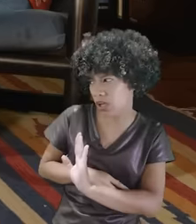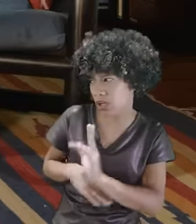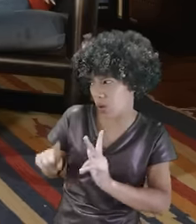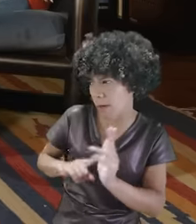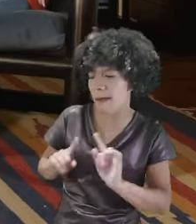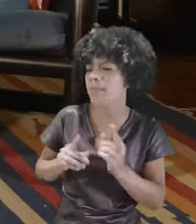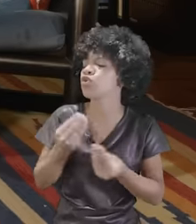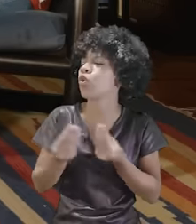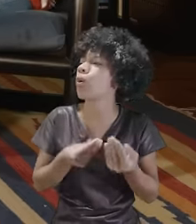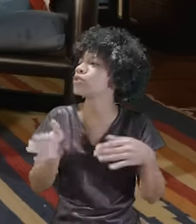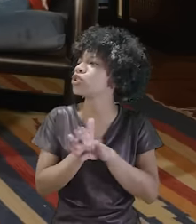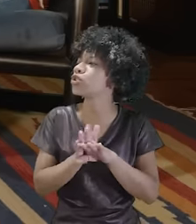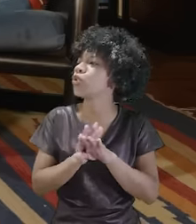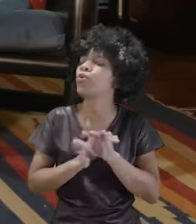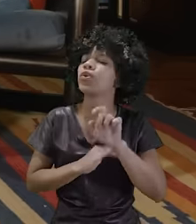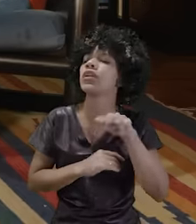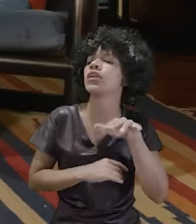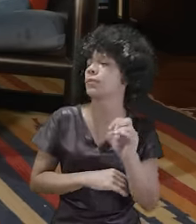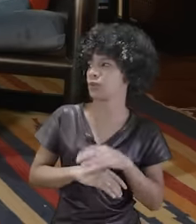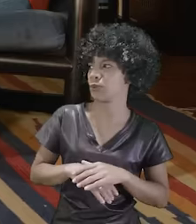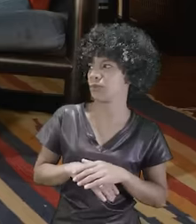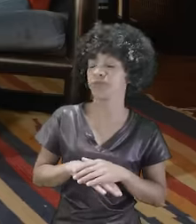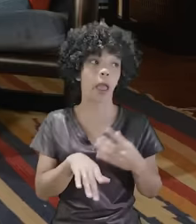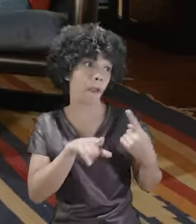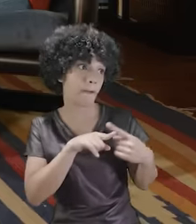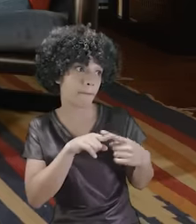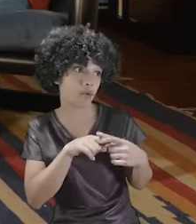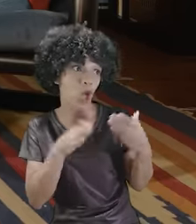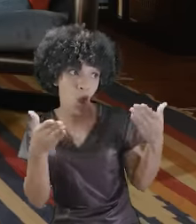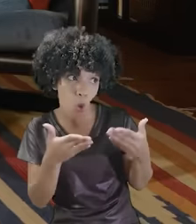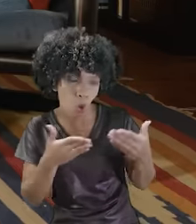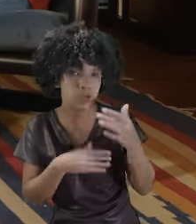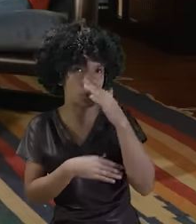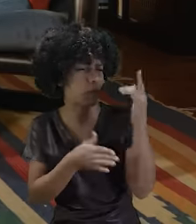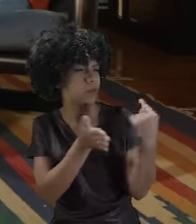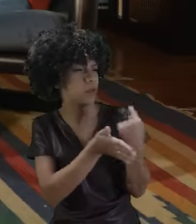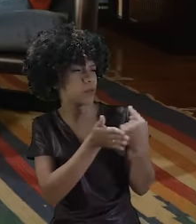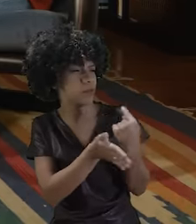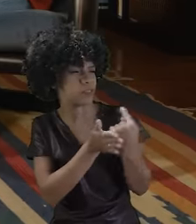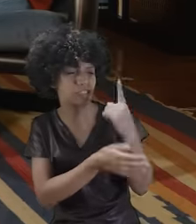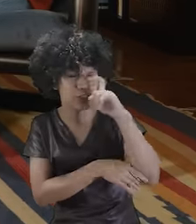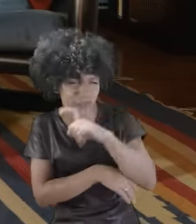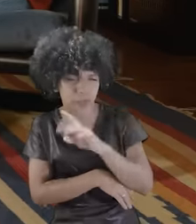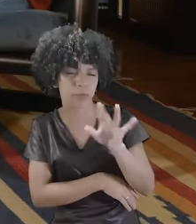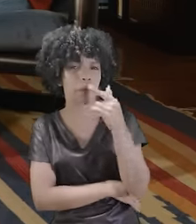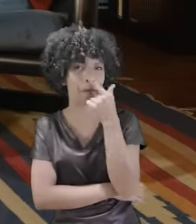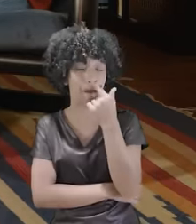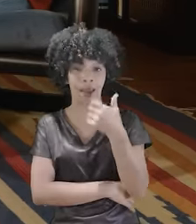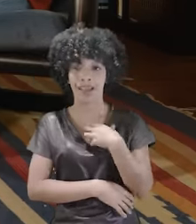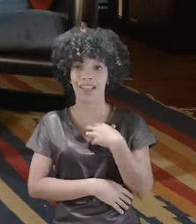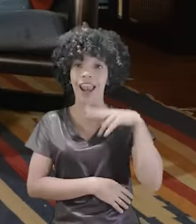vocês foram como carro eu quero entender como é que como é que hoje foi que você pergunta a perguntas difícil